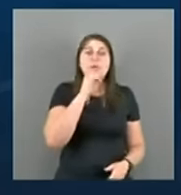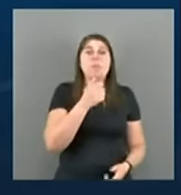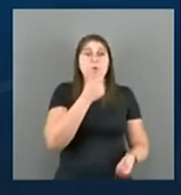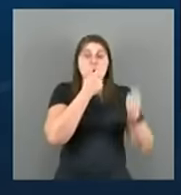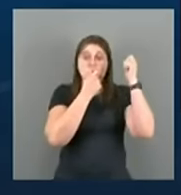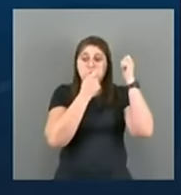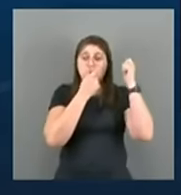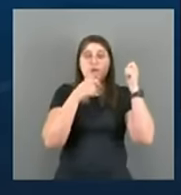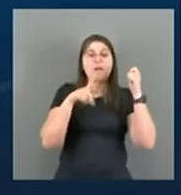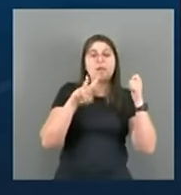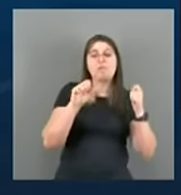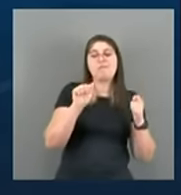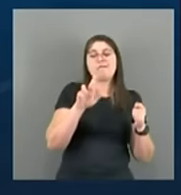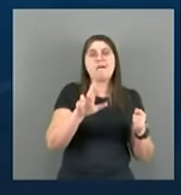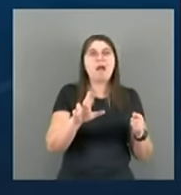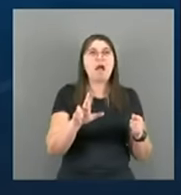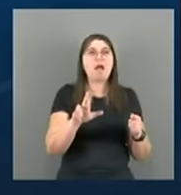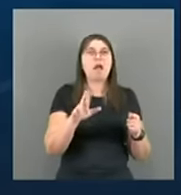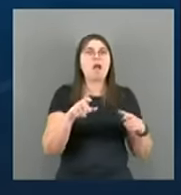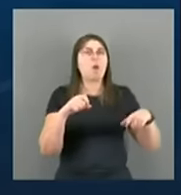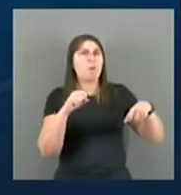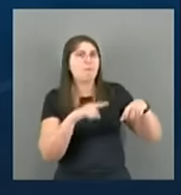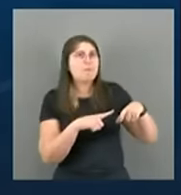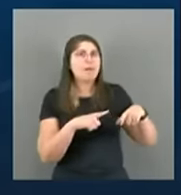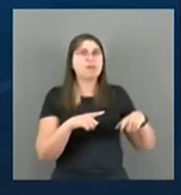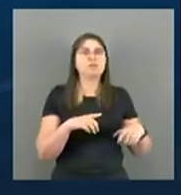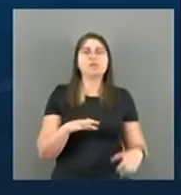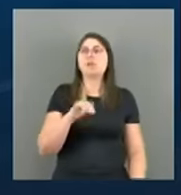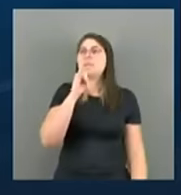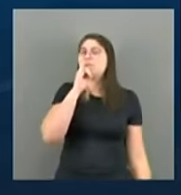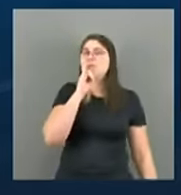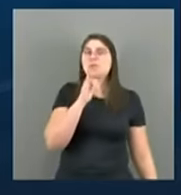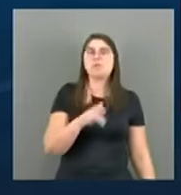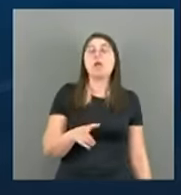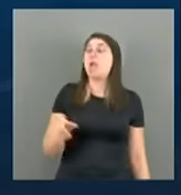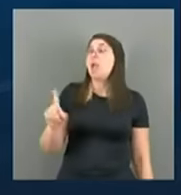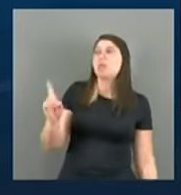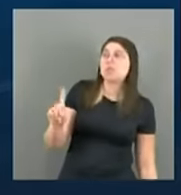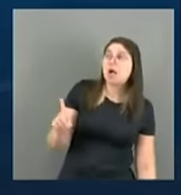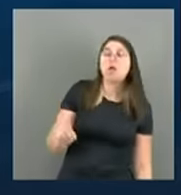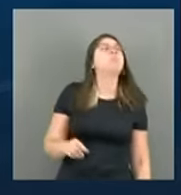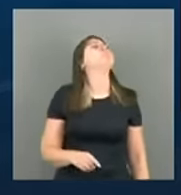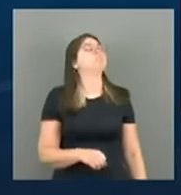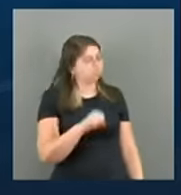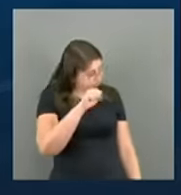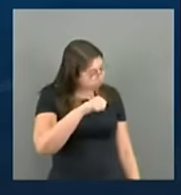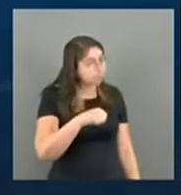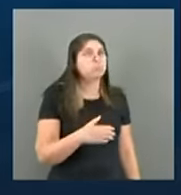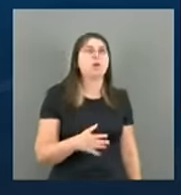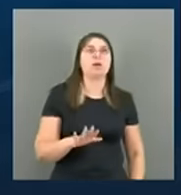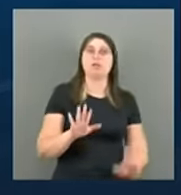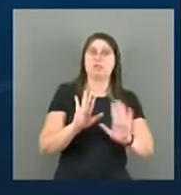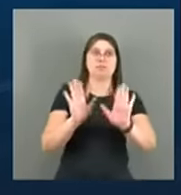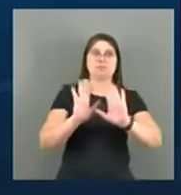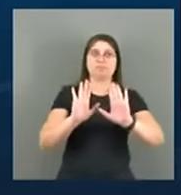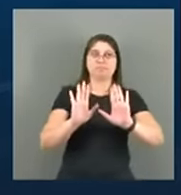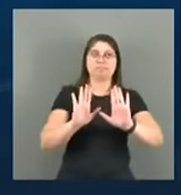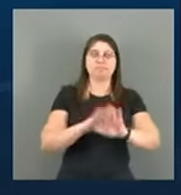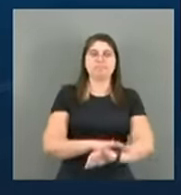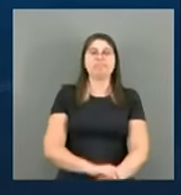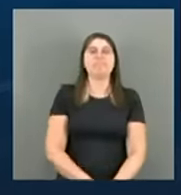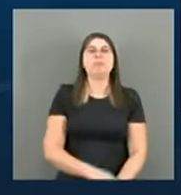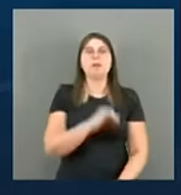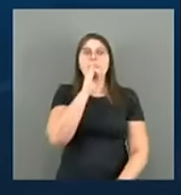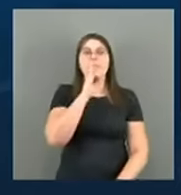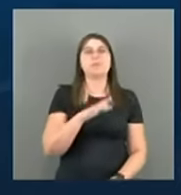hoje e ele dá um pênalti, mesmo o VAR falando, vamos lá, não estou falando que aqui o Real Madrid fez, pelo amor de Deus, não vou entender isso. Mas você acha